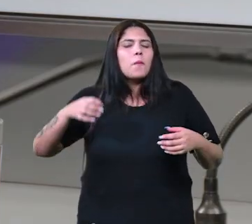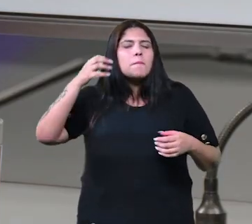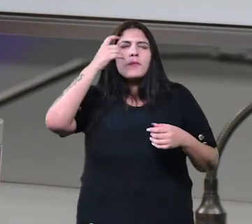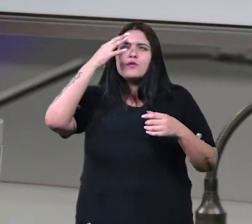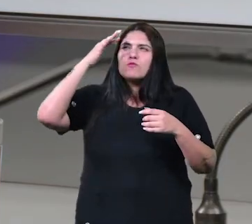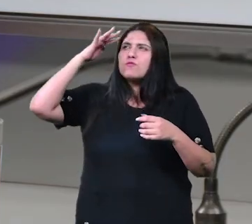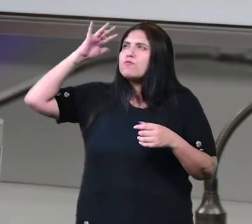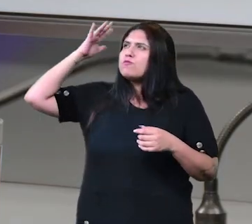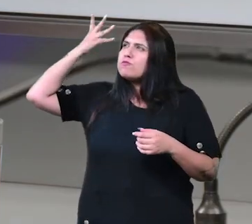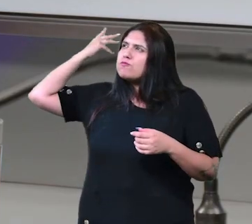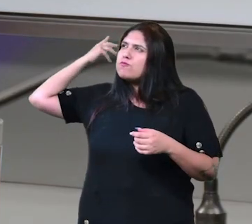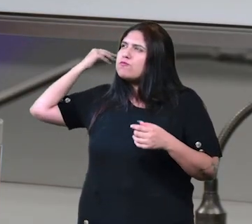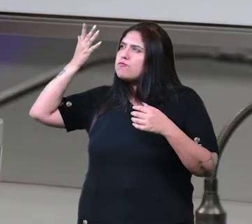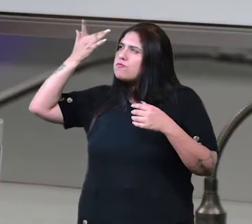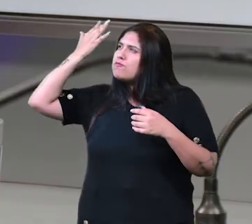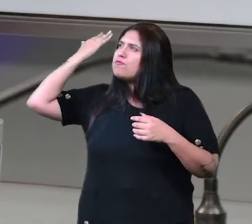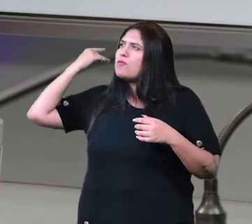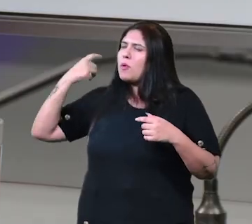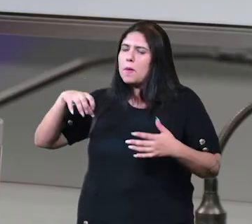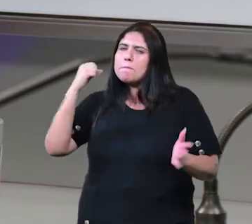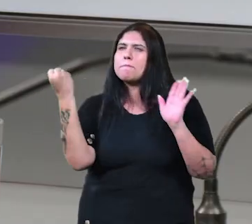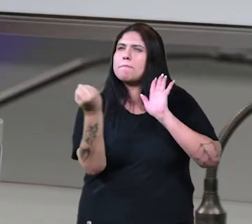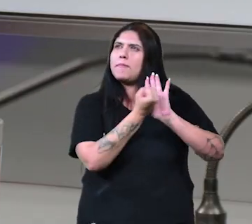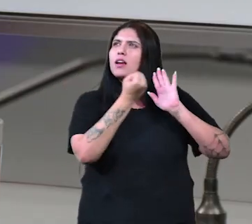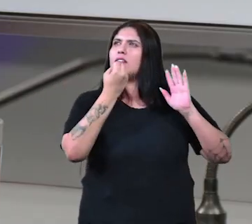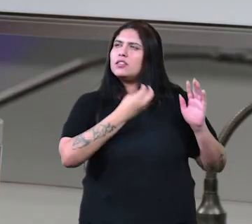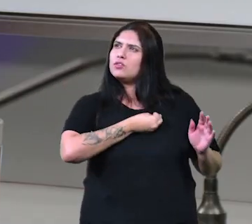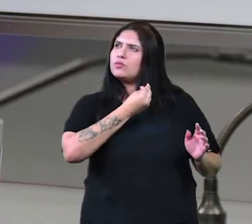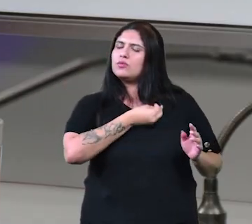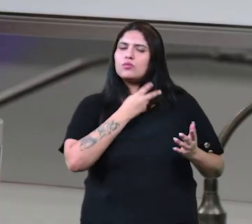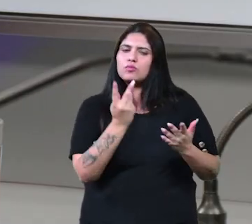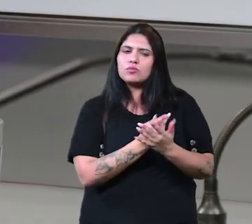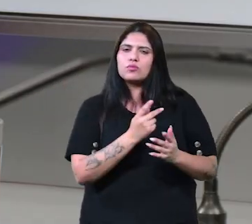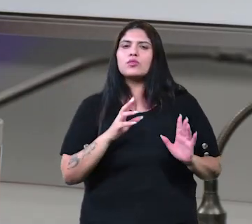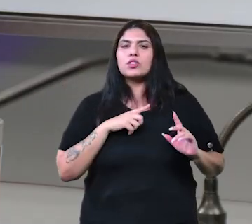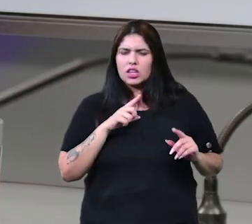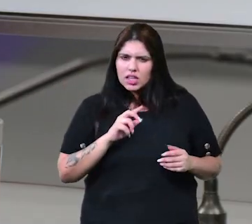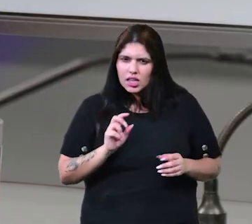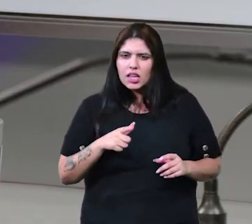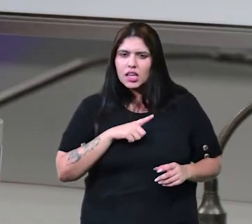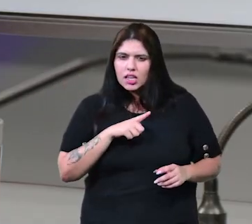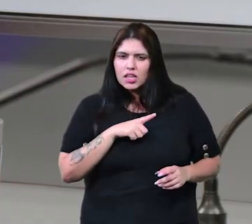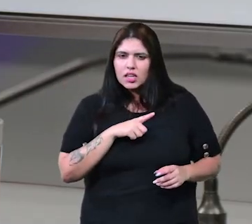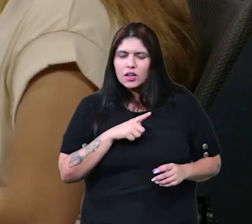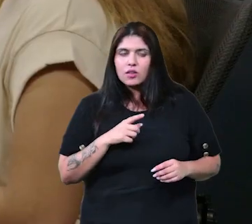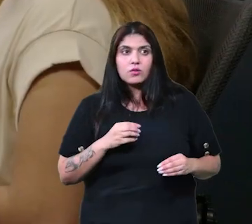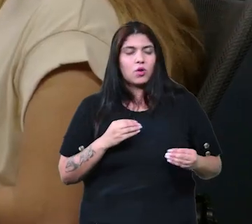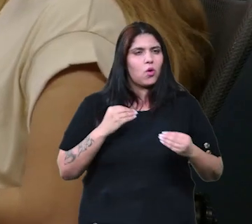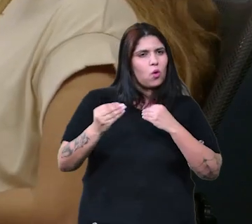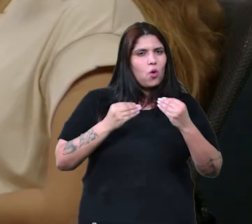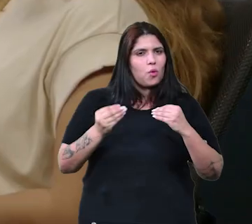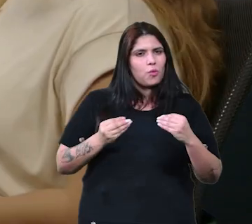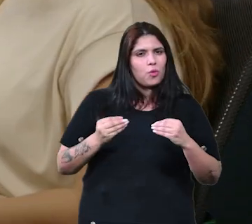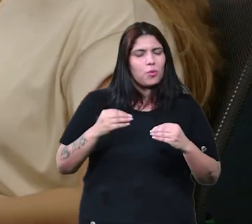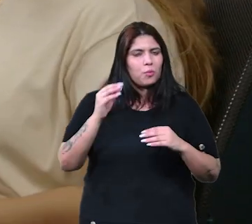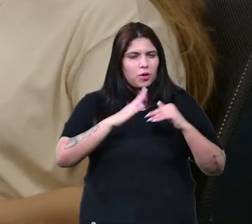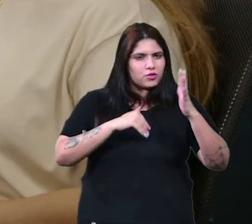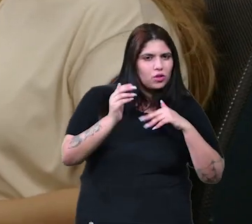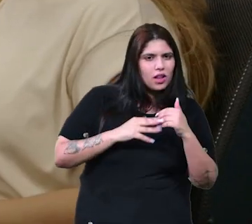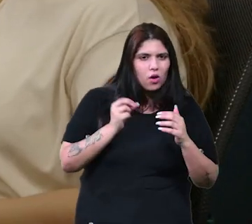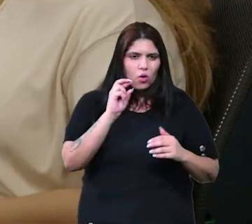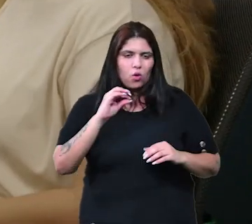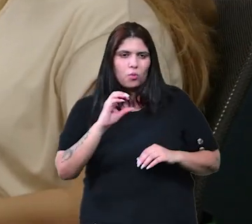de vocês no meio da hotelaria? Como profissional ou como hóspede? Profissional. Como